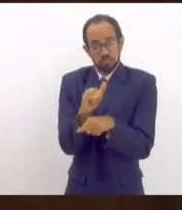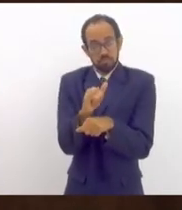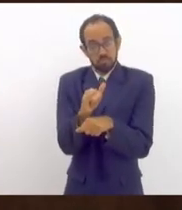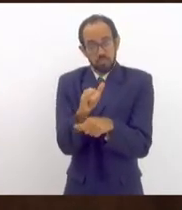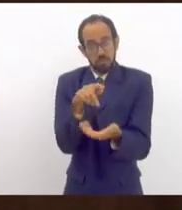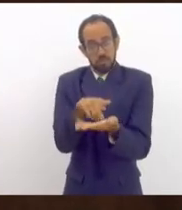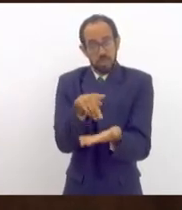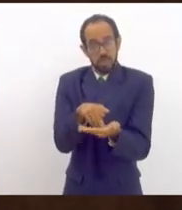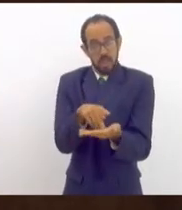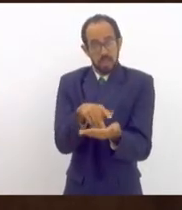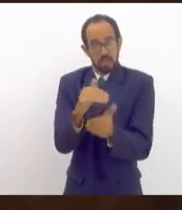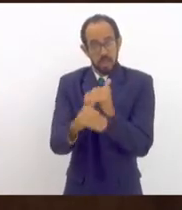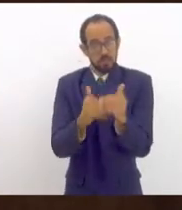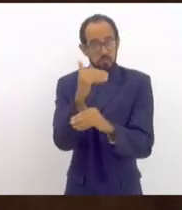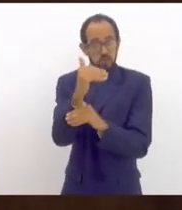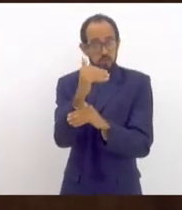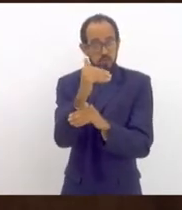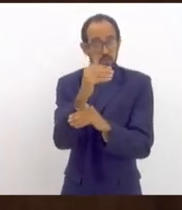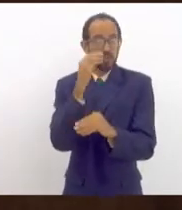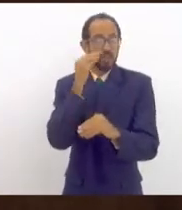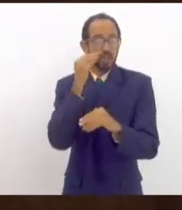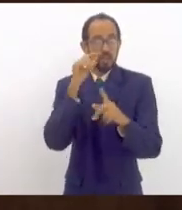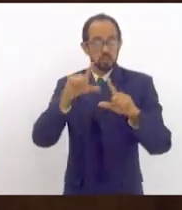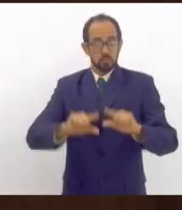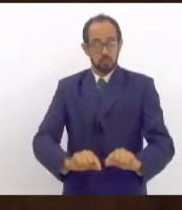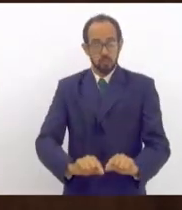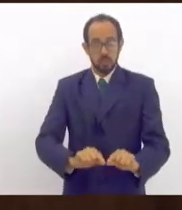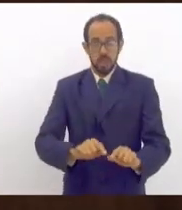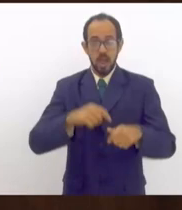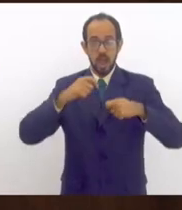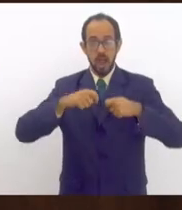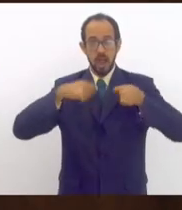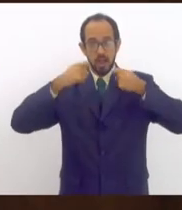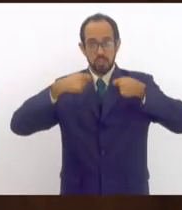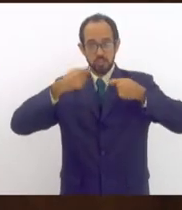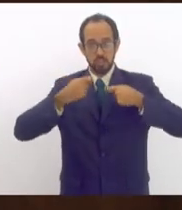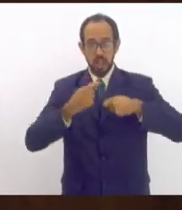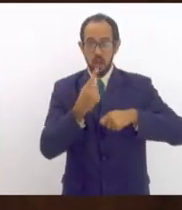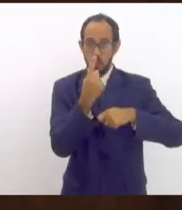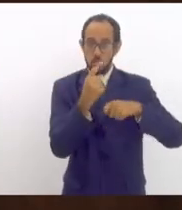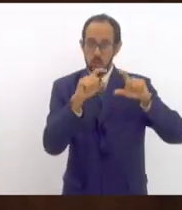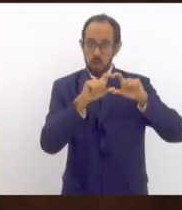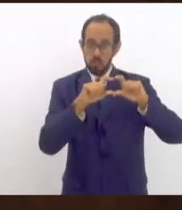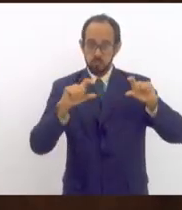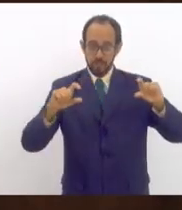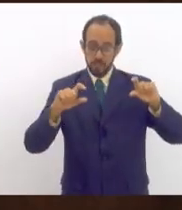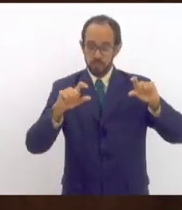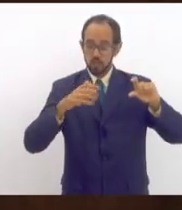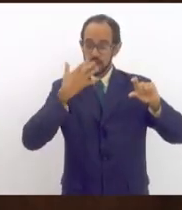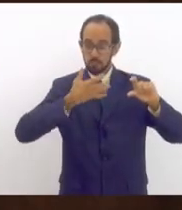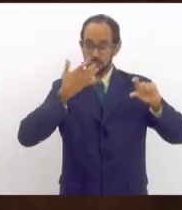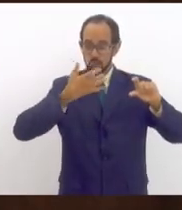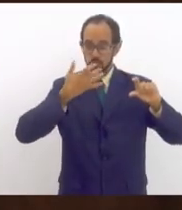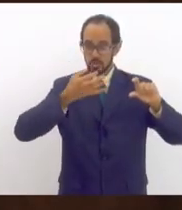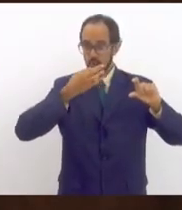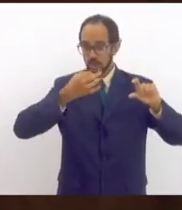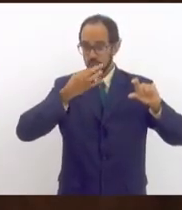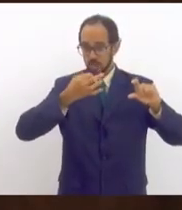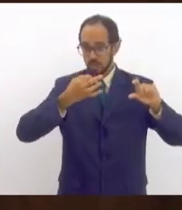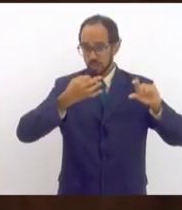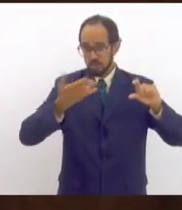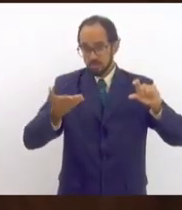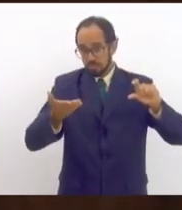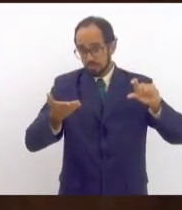tentar reduzir artista Ludmila a um trecho da música que ela toca nas rádios e